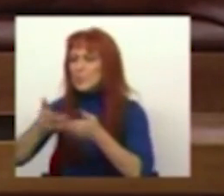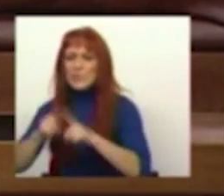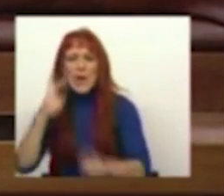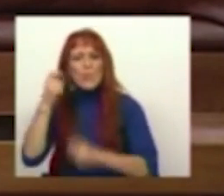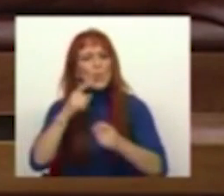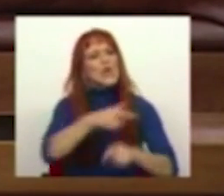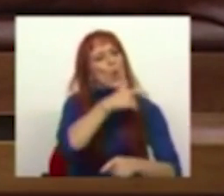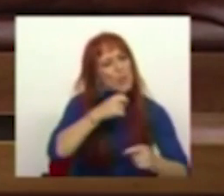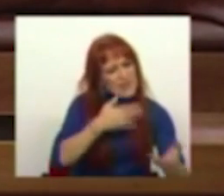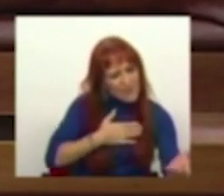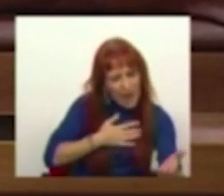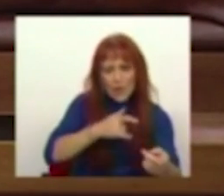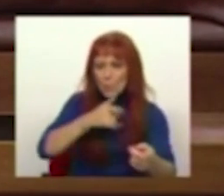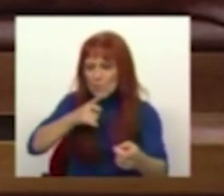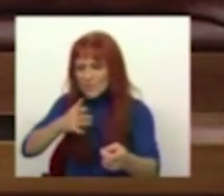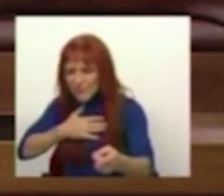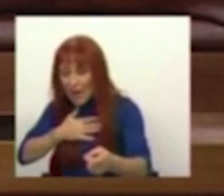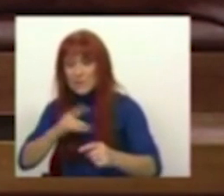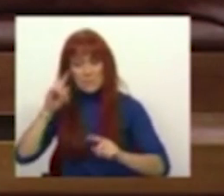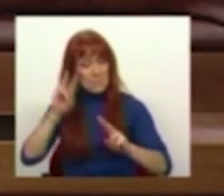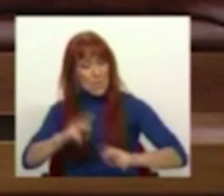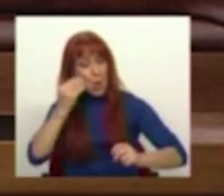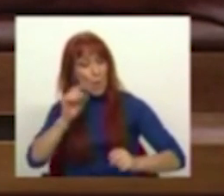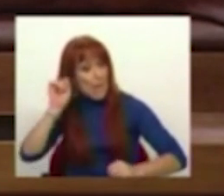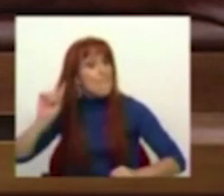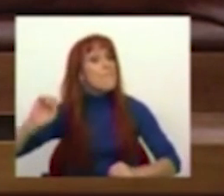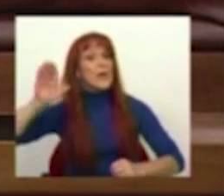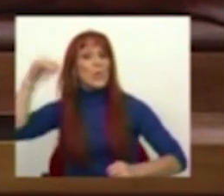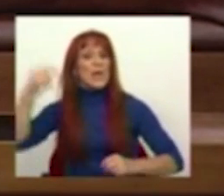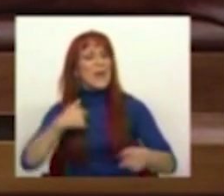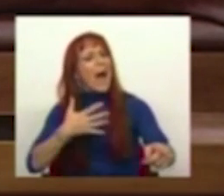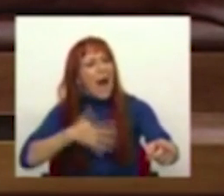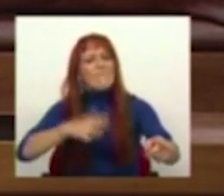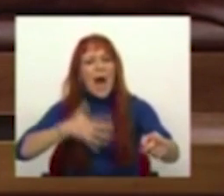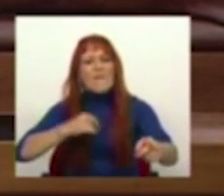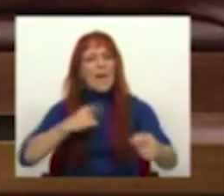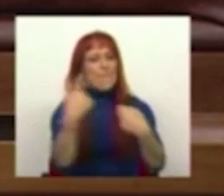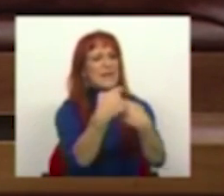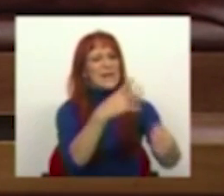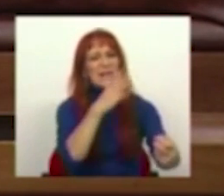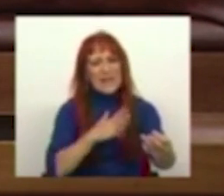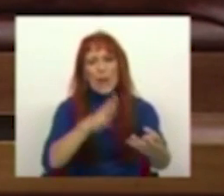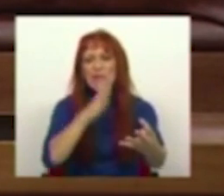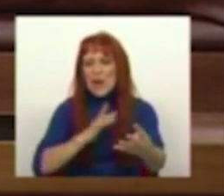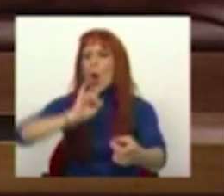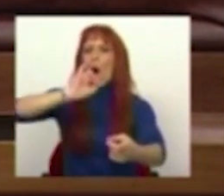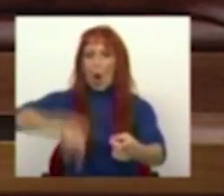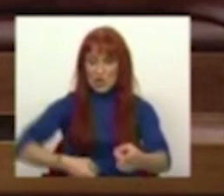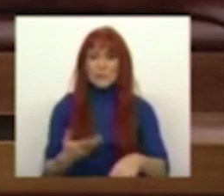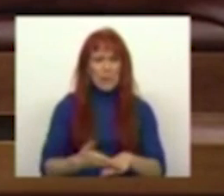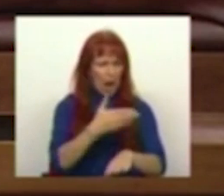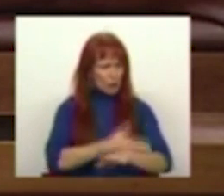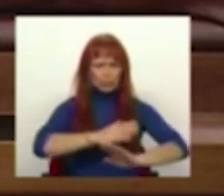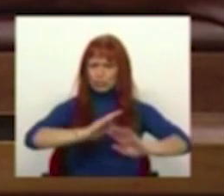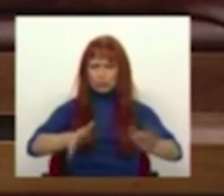de compromisso, indo ao encontro de prioridades e pretensões manifestadas pelos nossos parceiros. Já o tínhamos